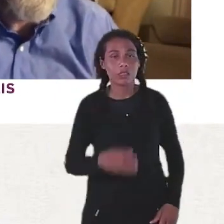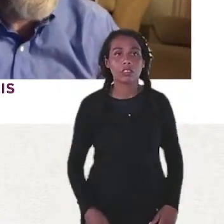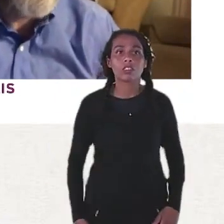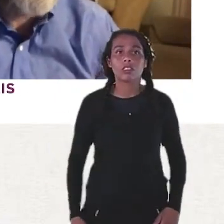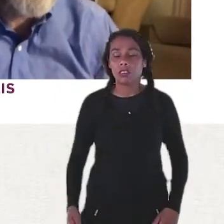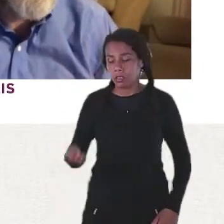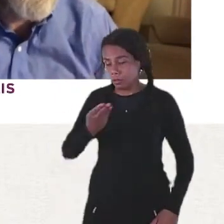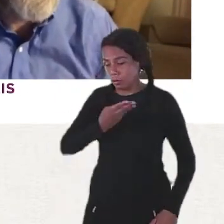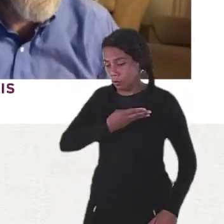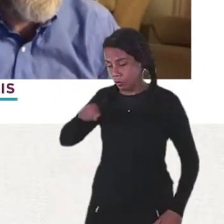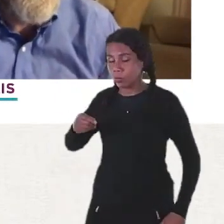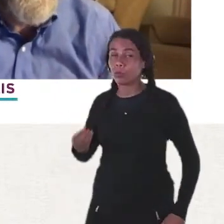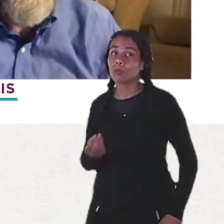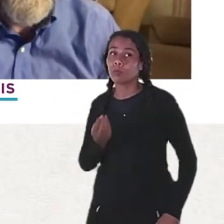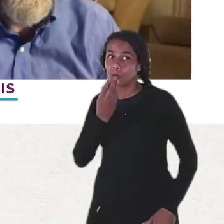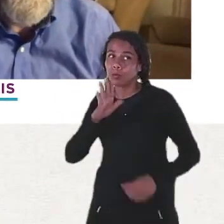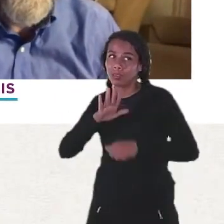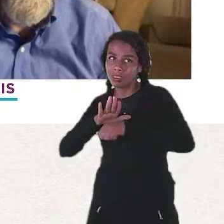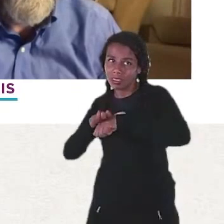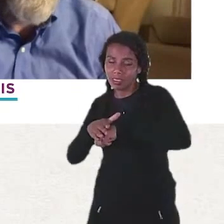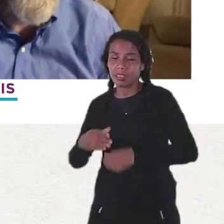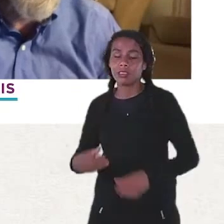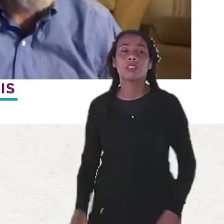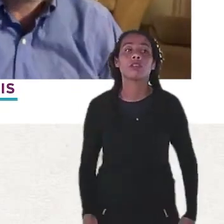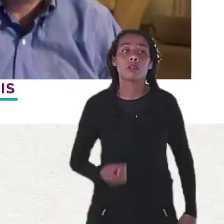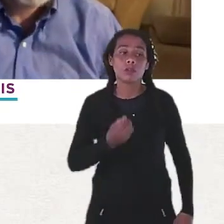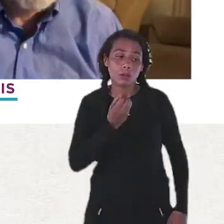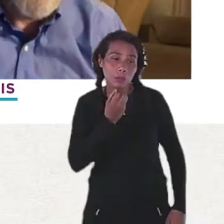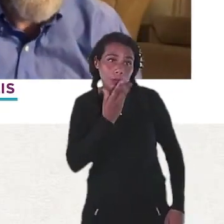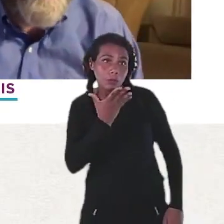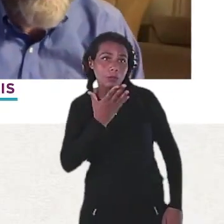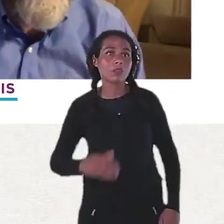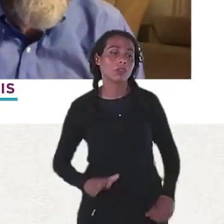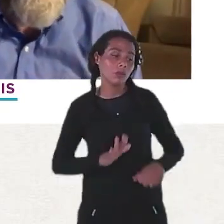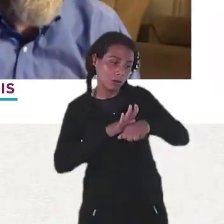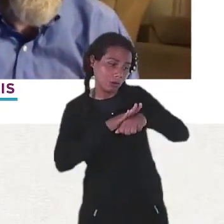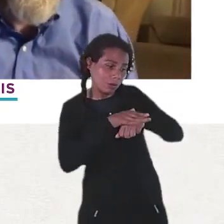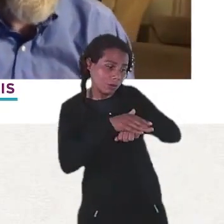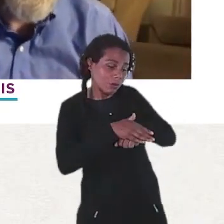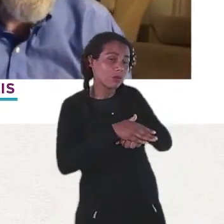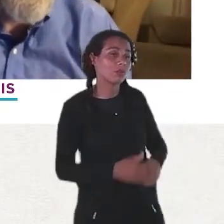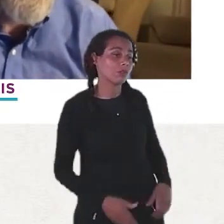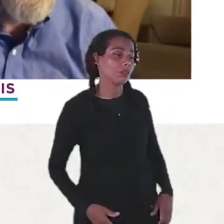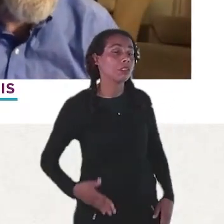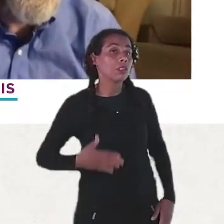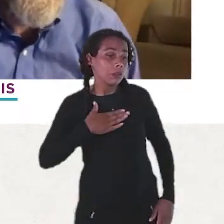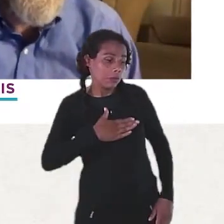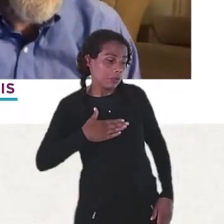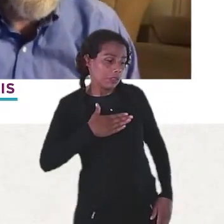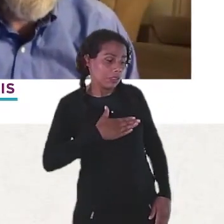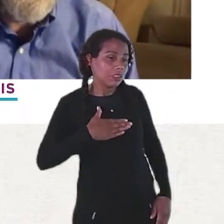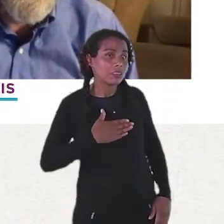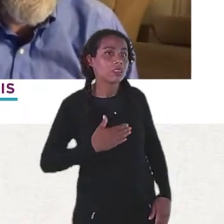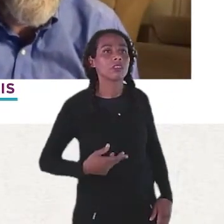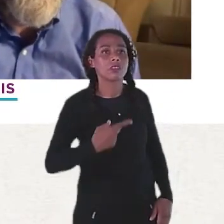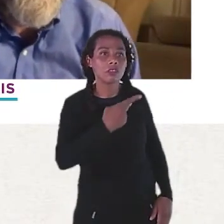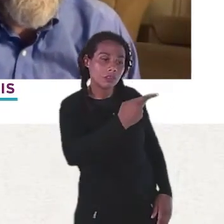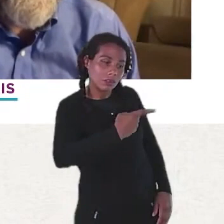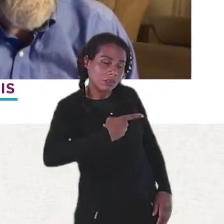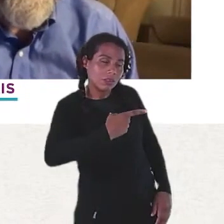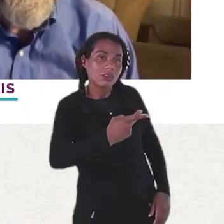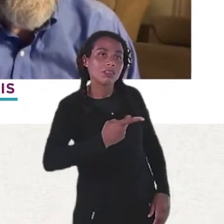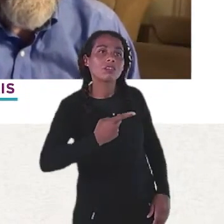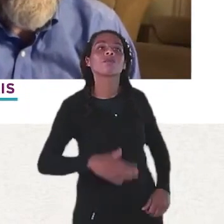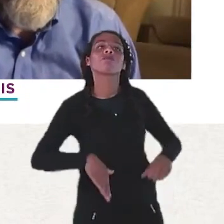noite, Afonso. É um enorme prazer estar aqui com você, virtualmente dessa vez, mas seguindo a tradição,